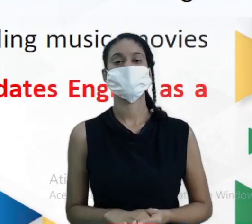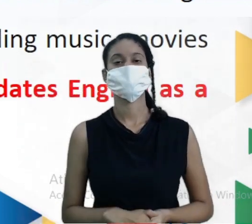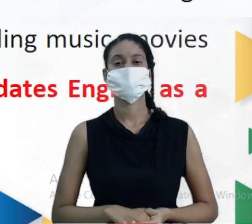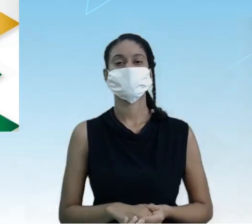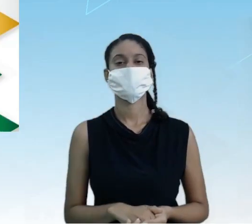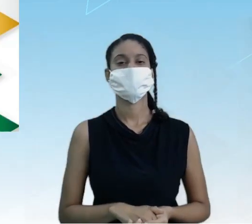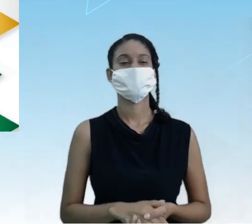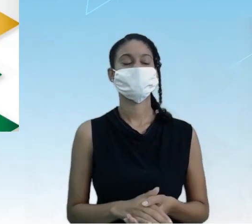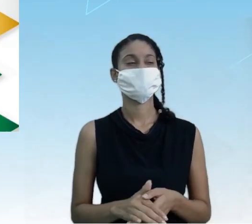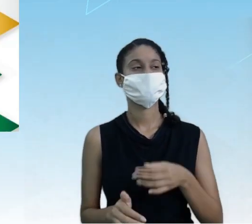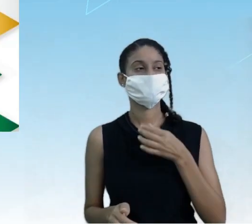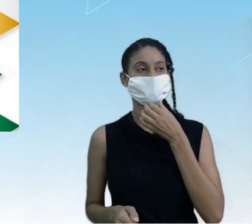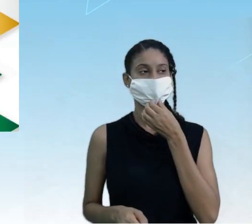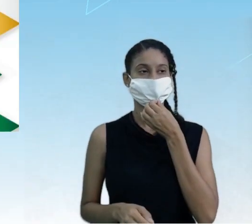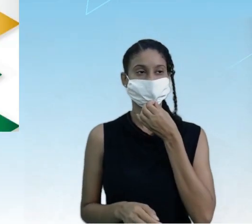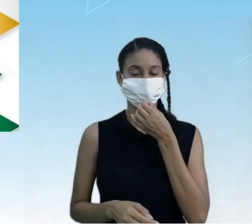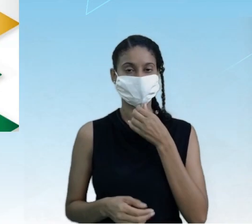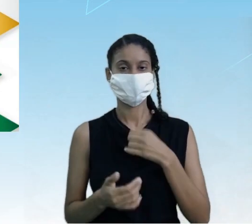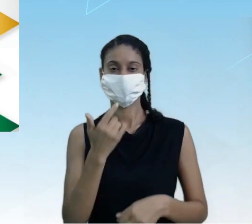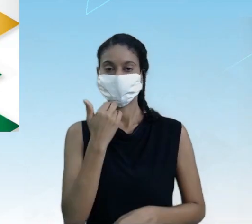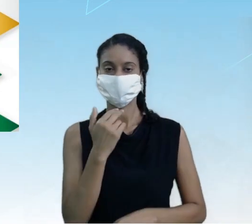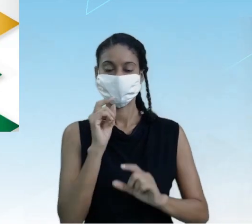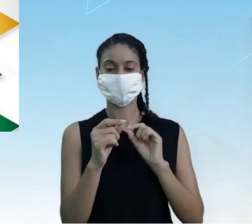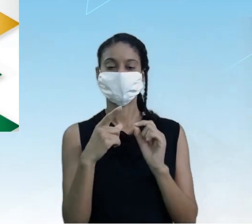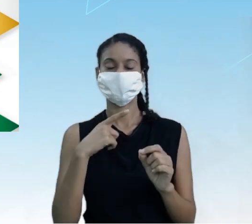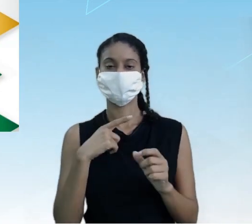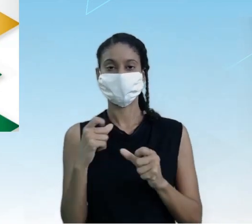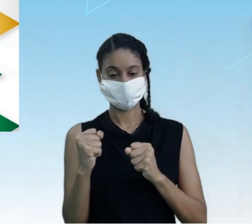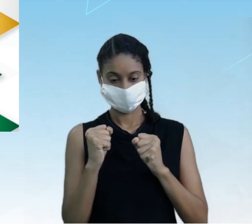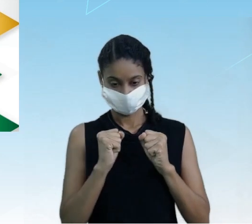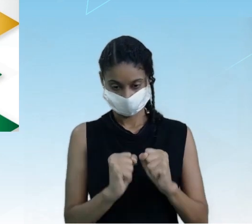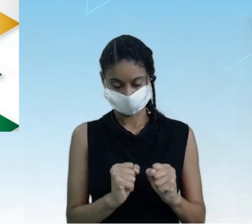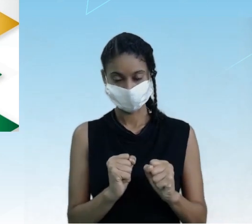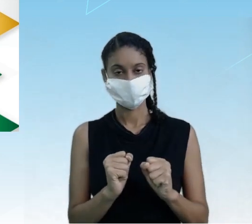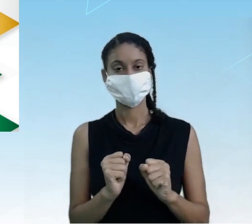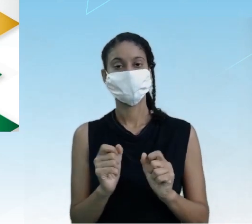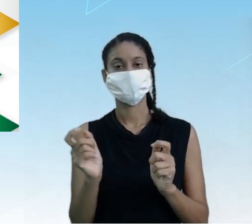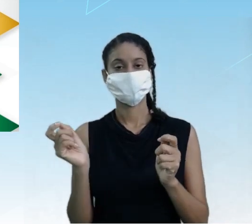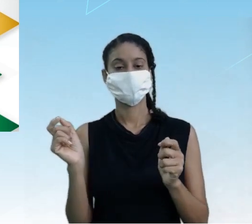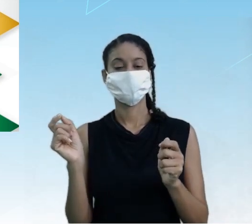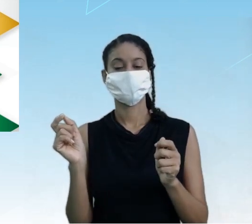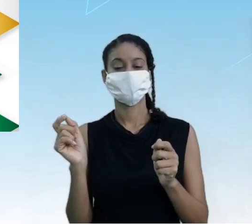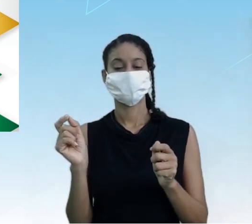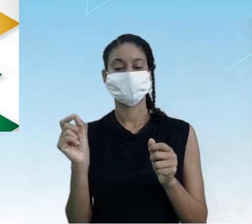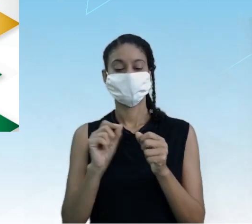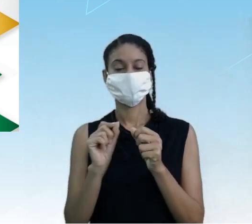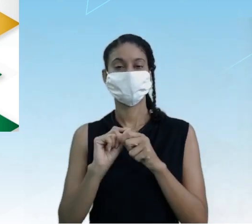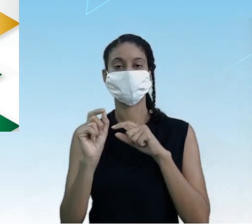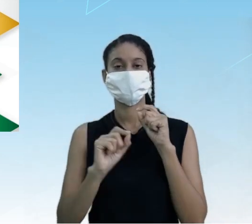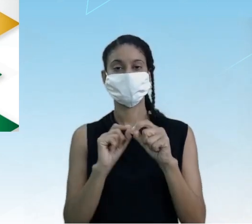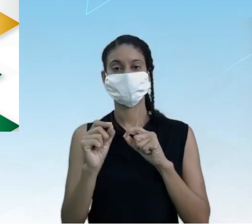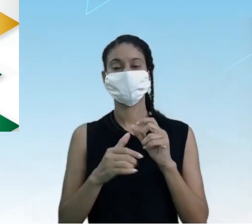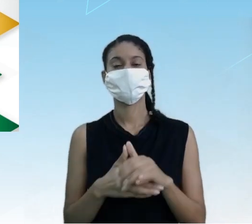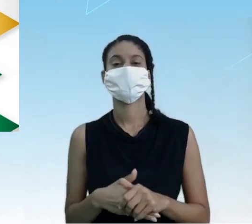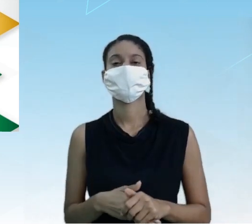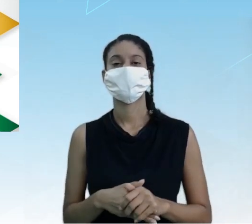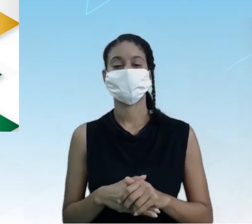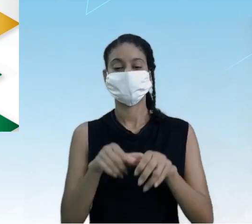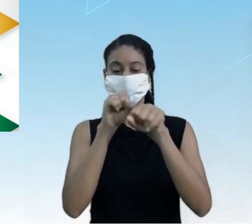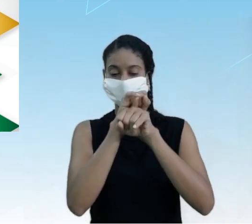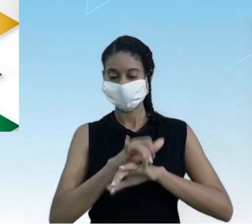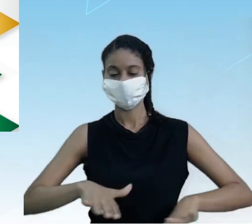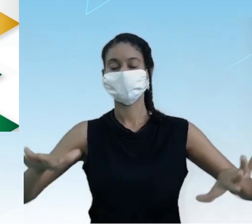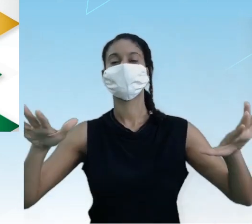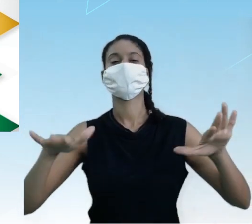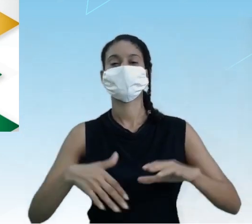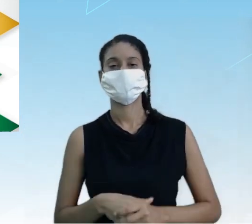Então, a língua ela tem a sua potência, a sua capacidade de spread, se